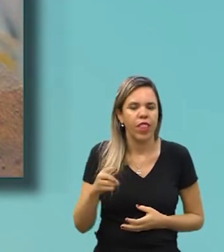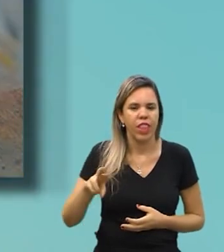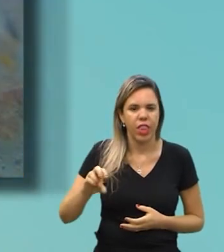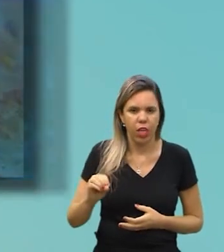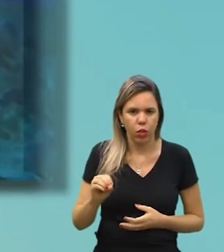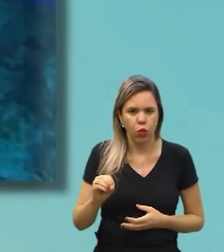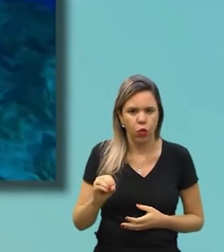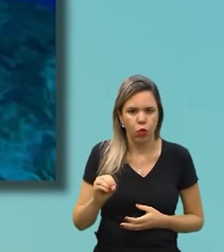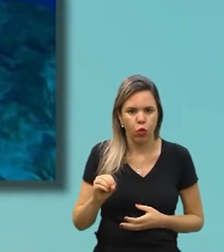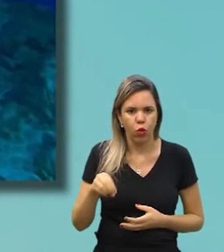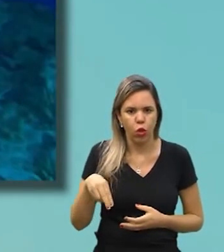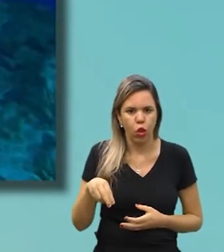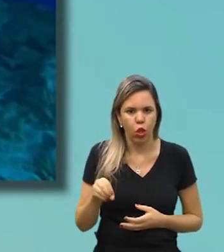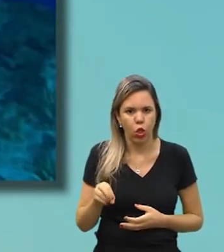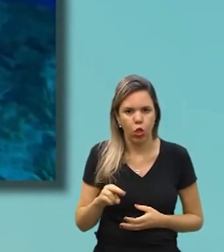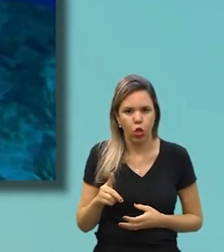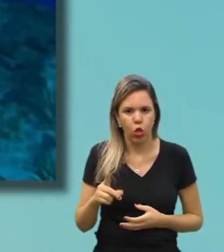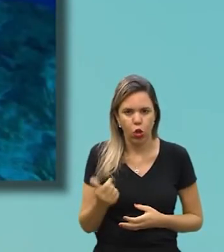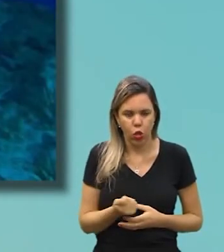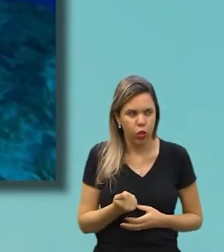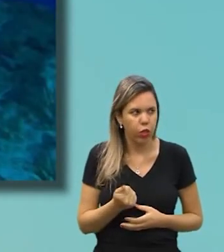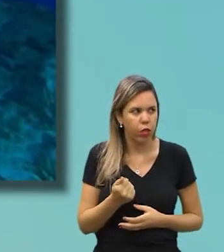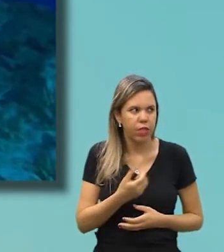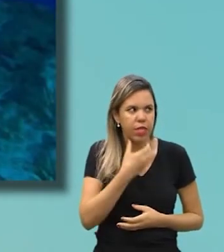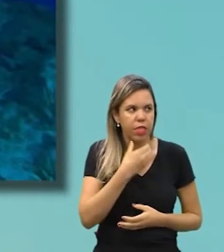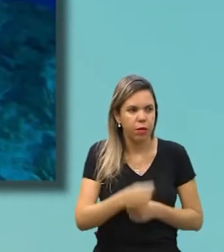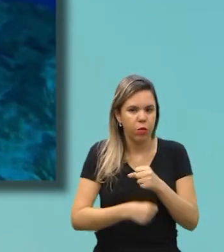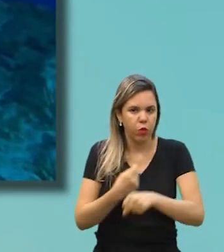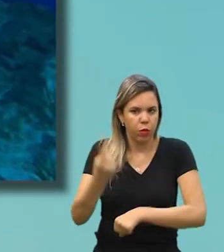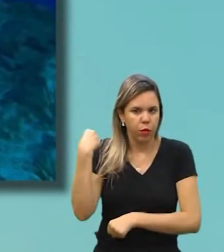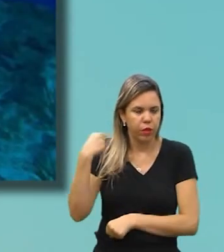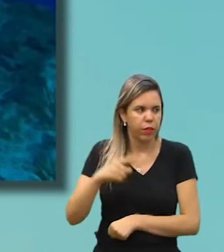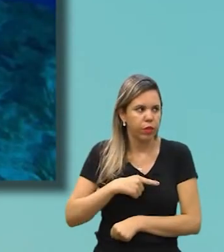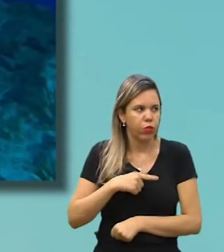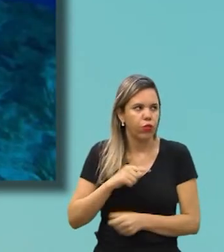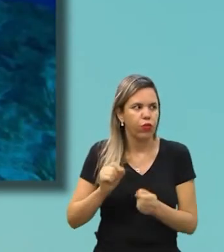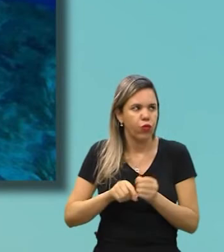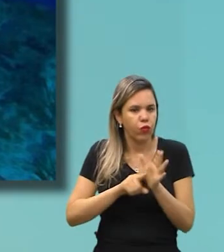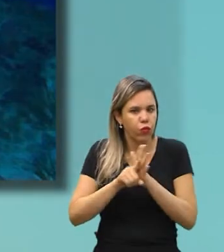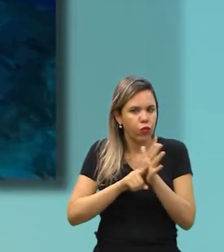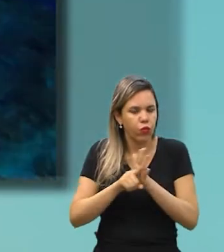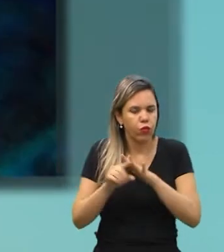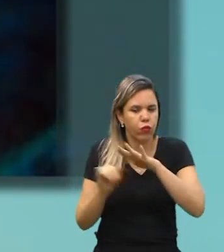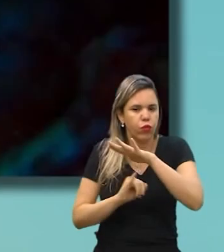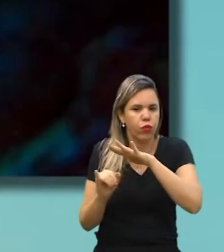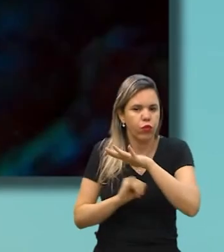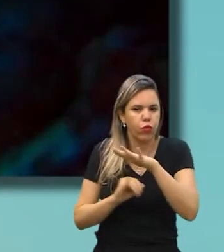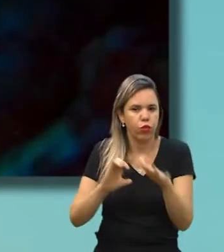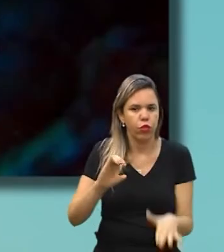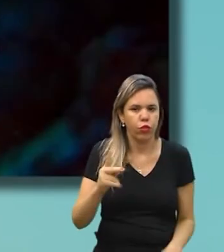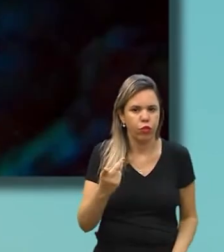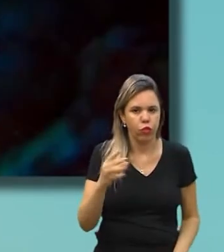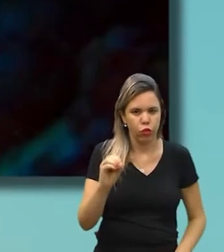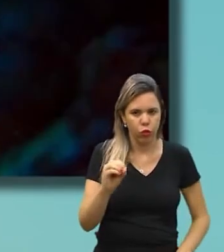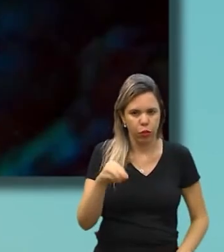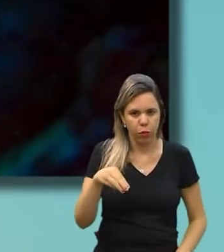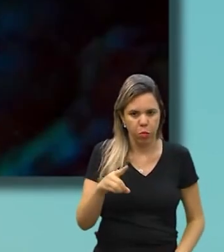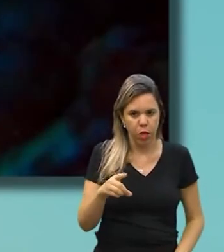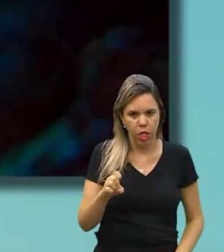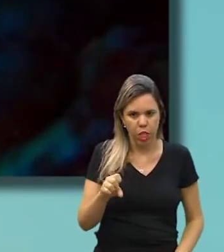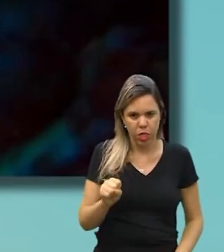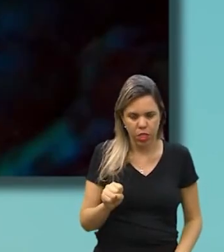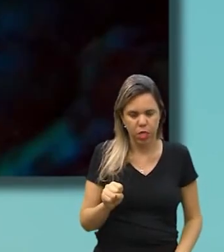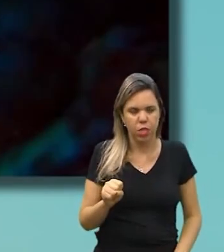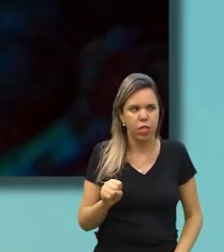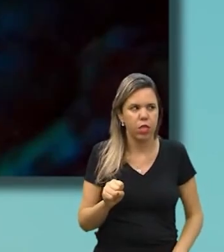desde dezembro do ano passado. Quem tem feito a captura e tem estudado sobre isso é o Instituto Chico Mendes de